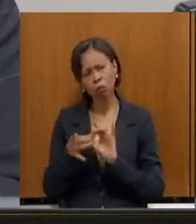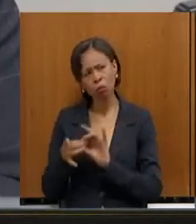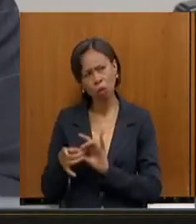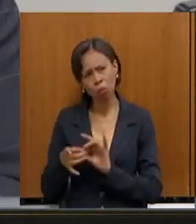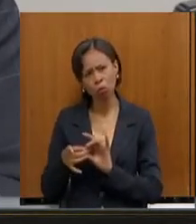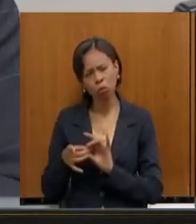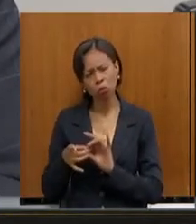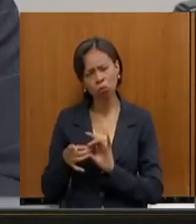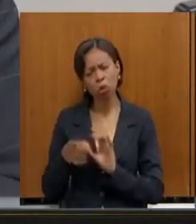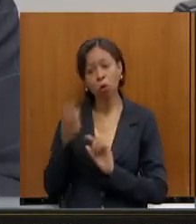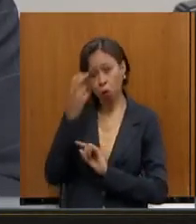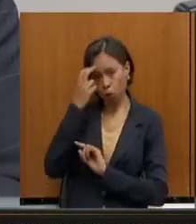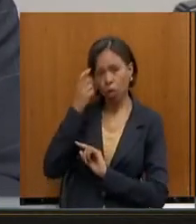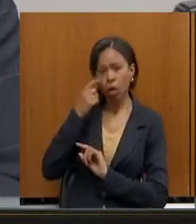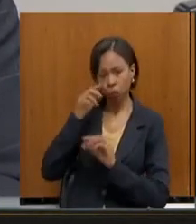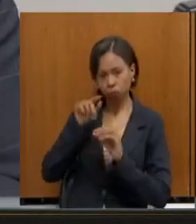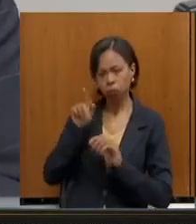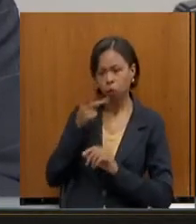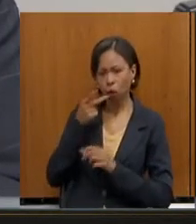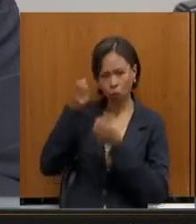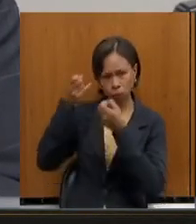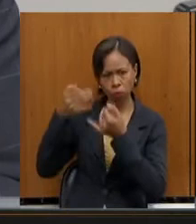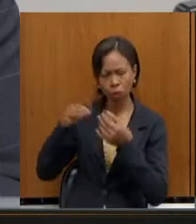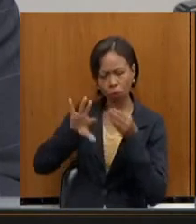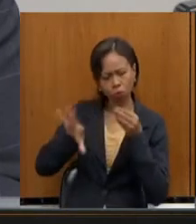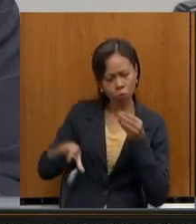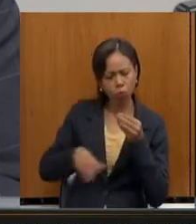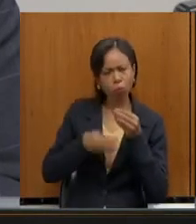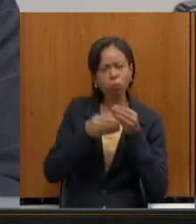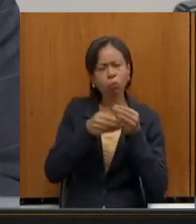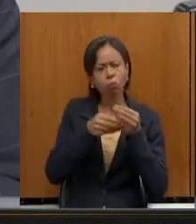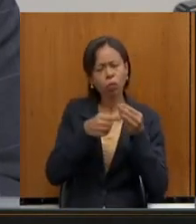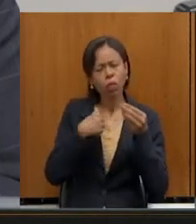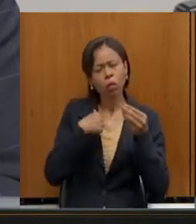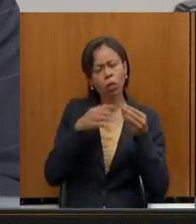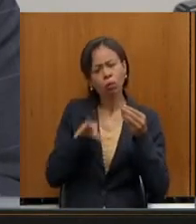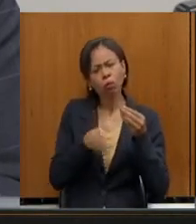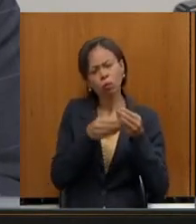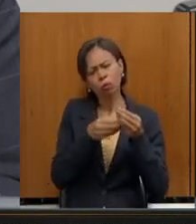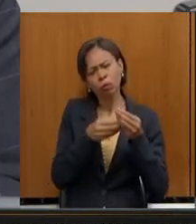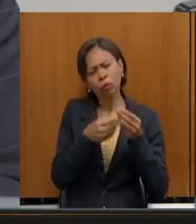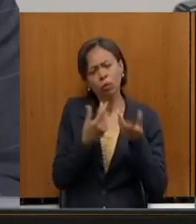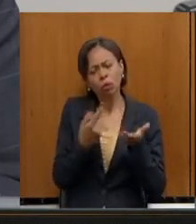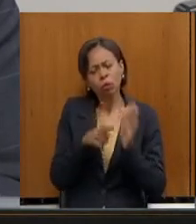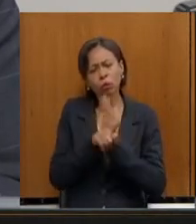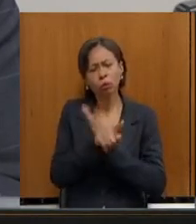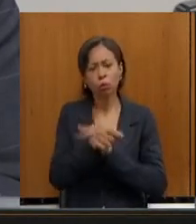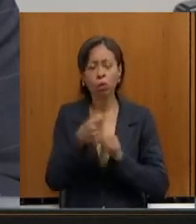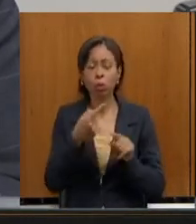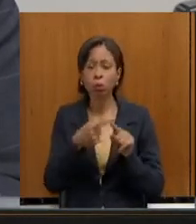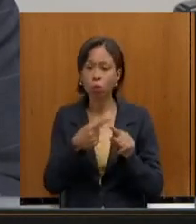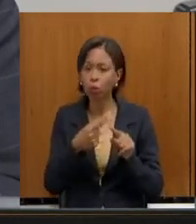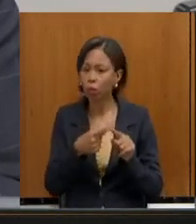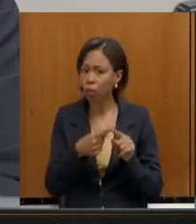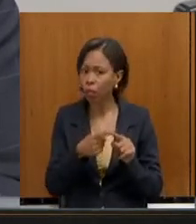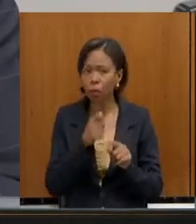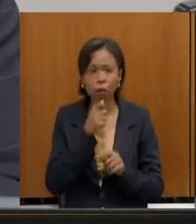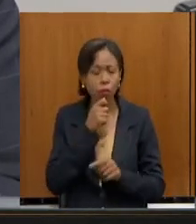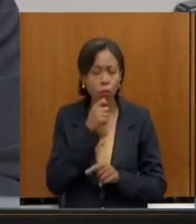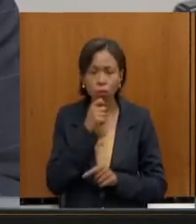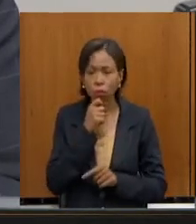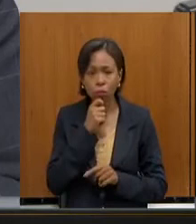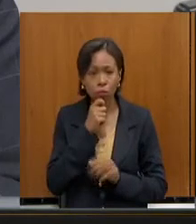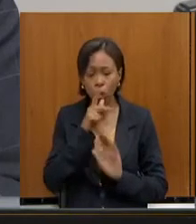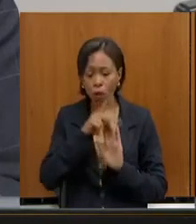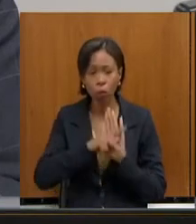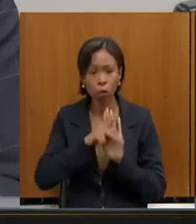indagações do deputado Zé Guilherme o que que esse projeto não foi encaminhado à Assembleia em tempo hábil para